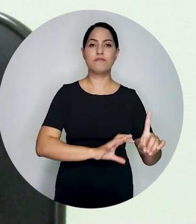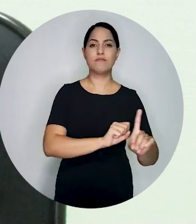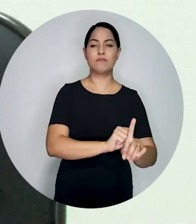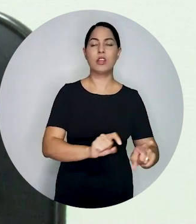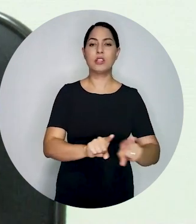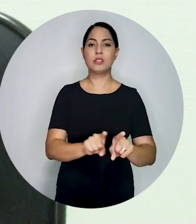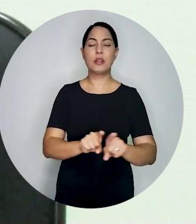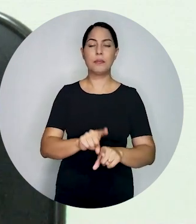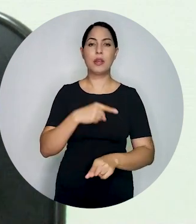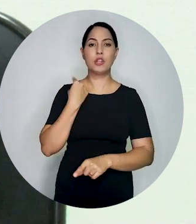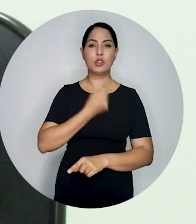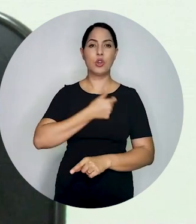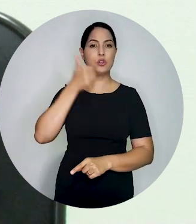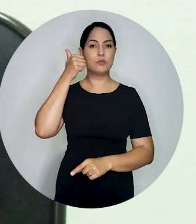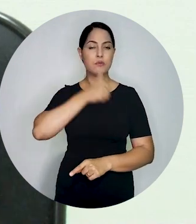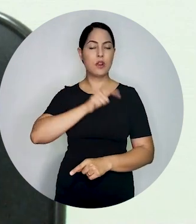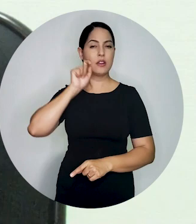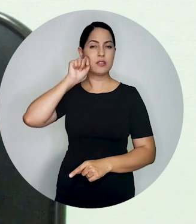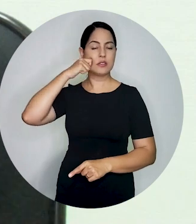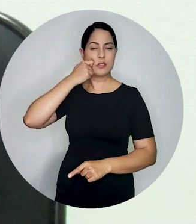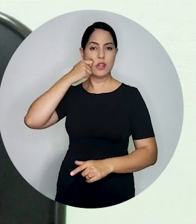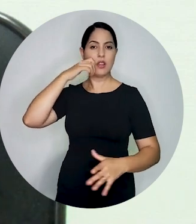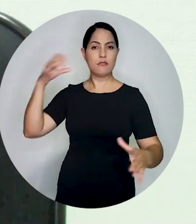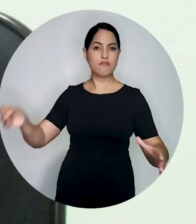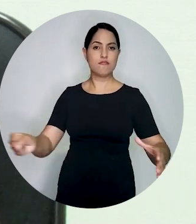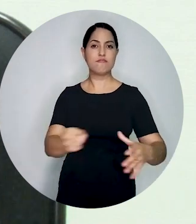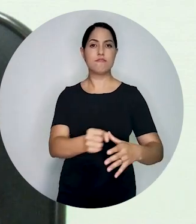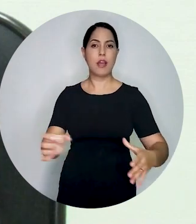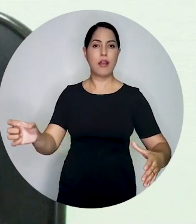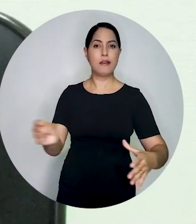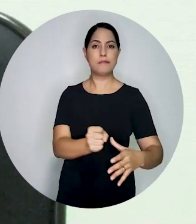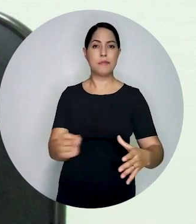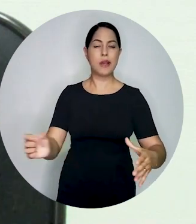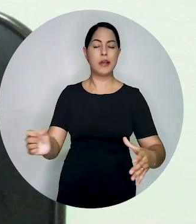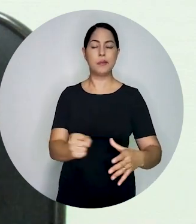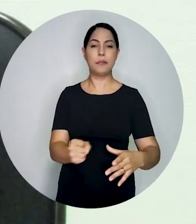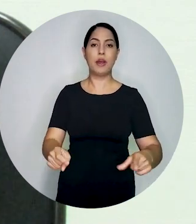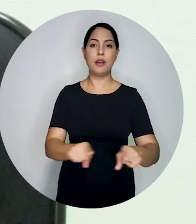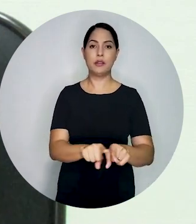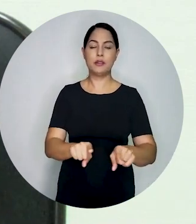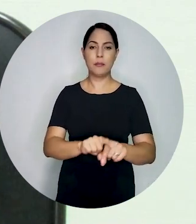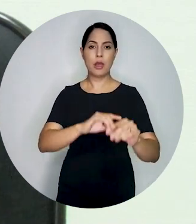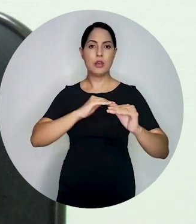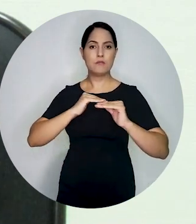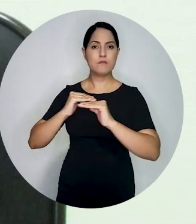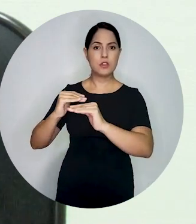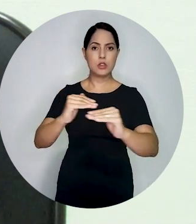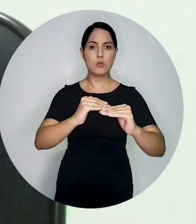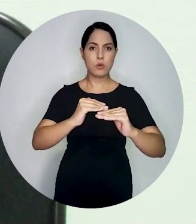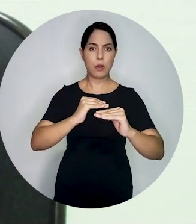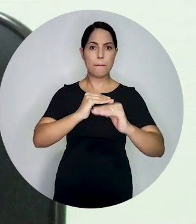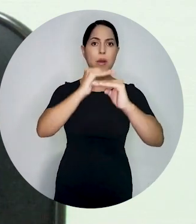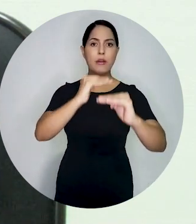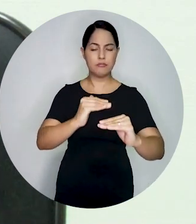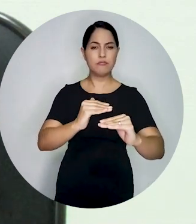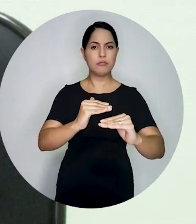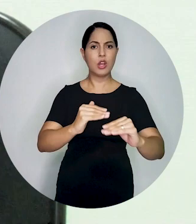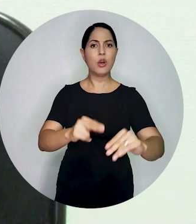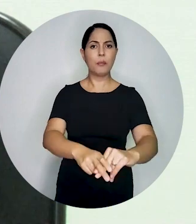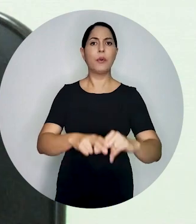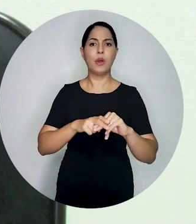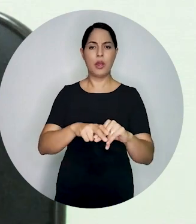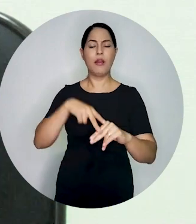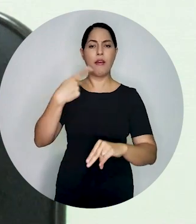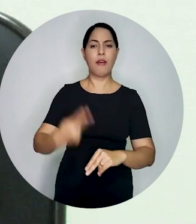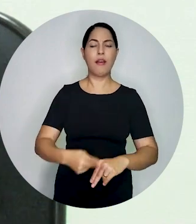projetos de assédio, a inclusão de nós, mulheres negras, dentro do sistema, assim como a paridade. O mundo conheceu um pouco